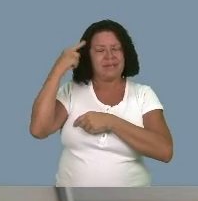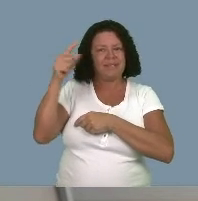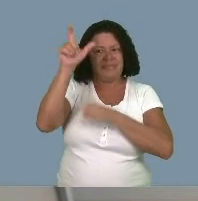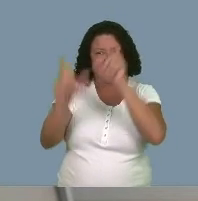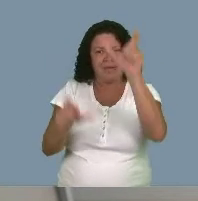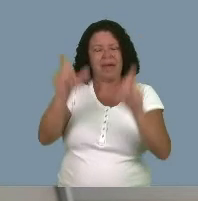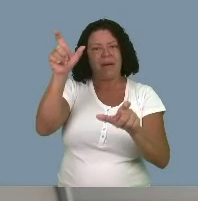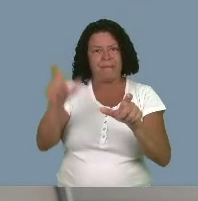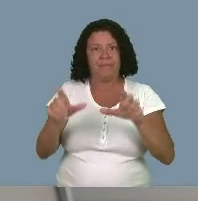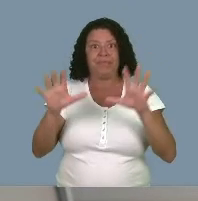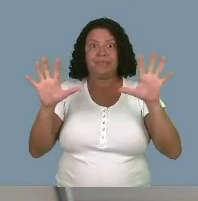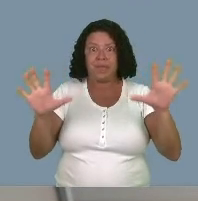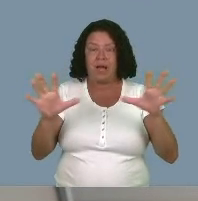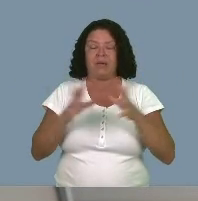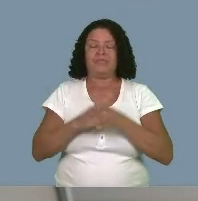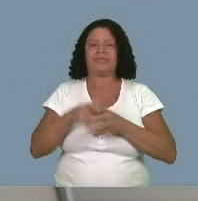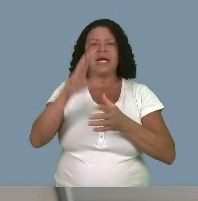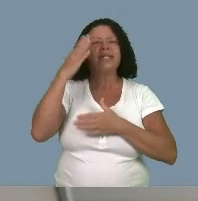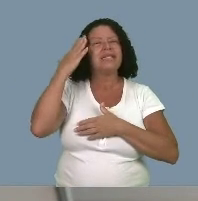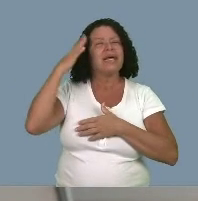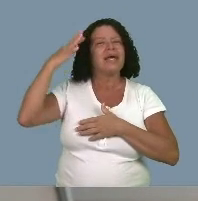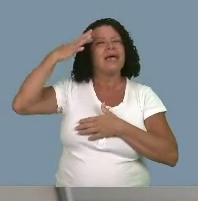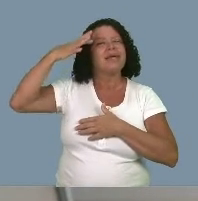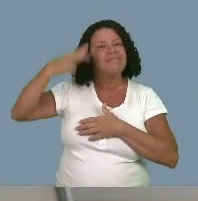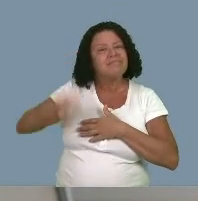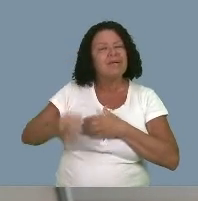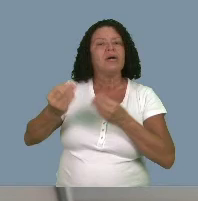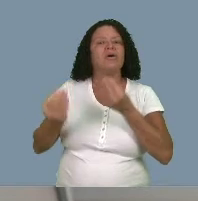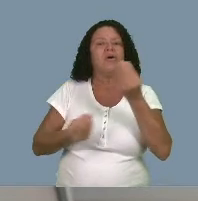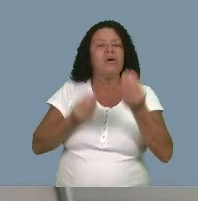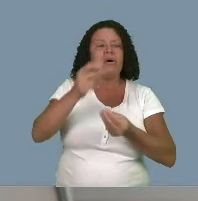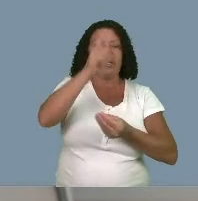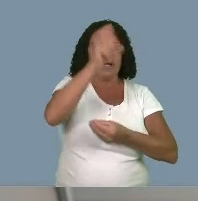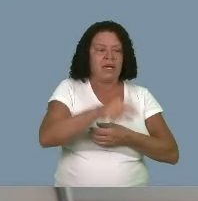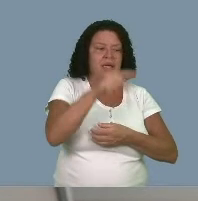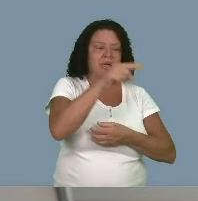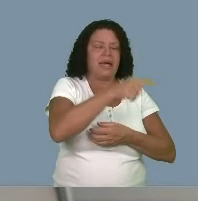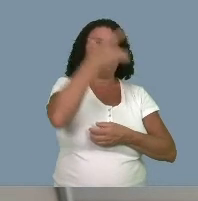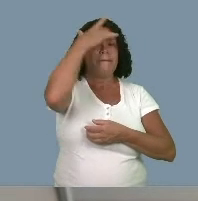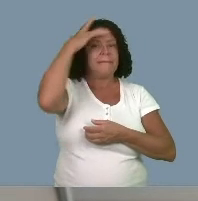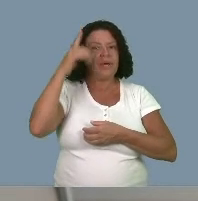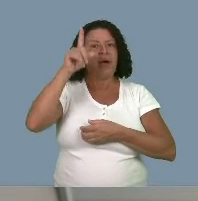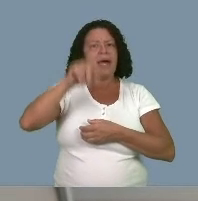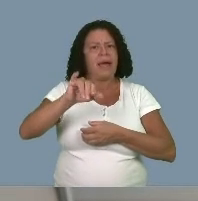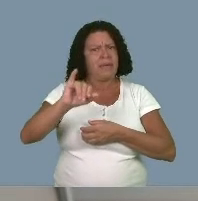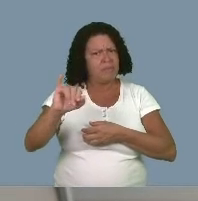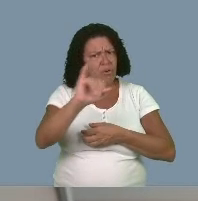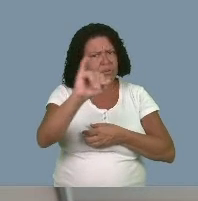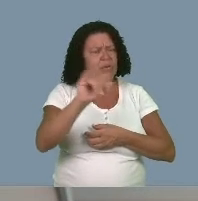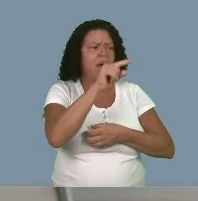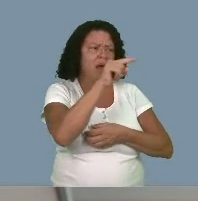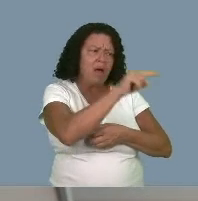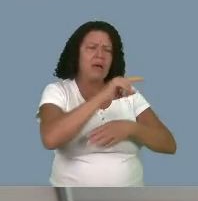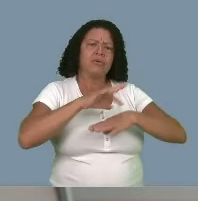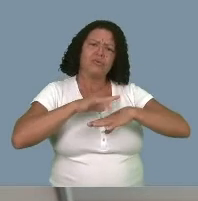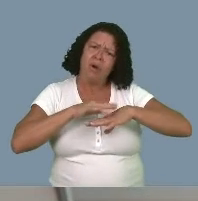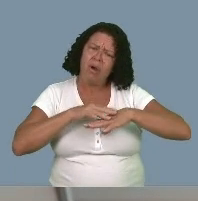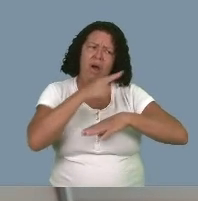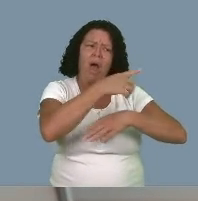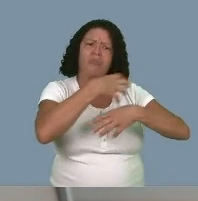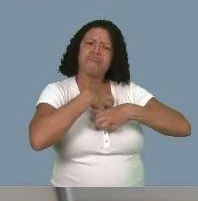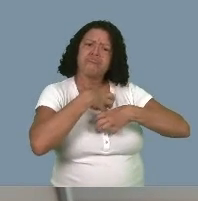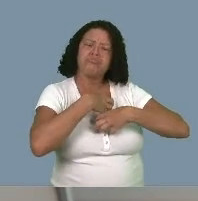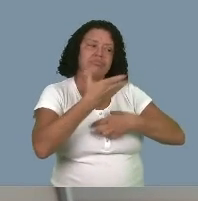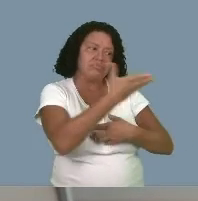muitas, a compreensão de quanto aquela pessoa ali é importante, aquela pessoa que adoeceu, né, a sensação